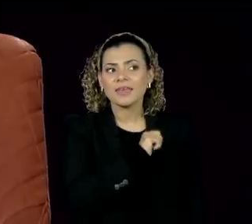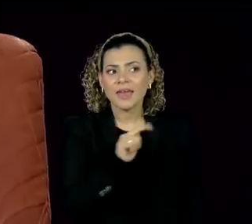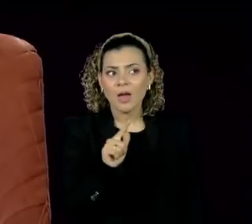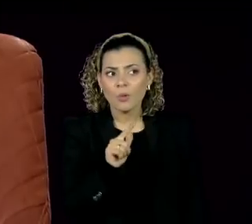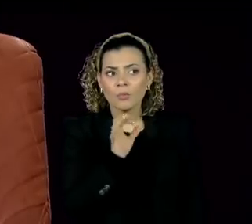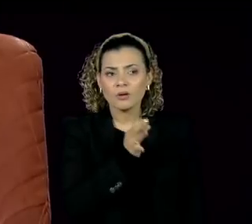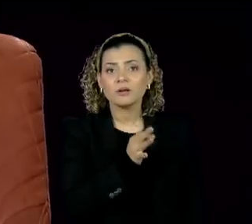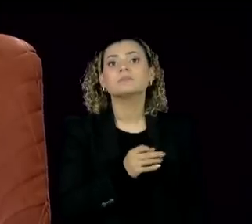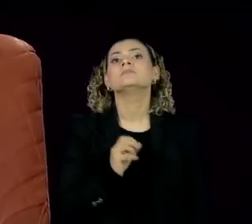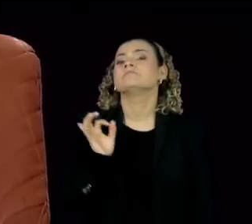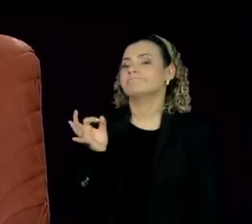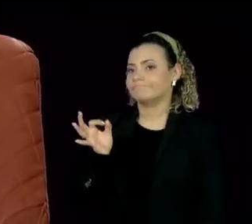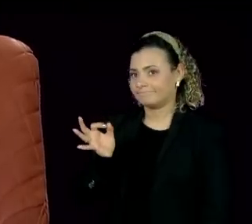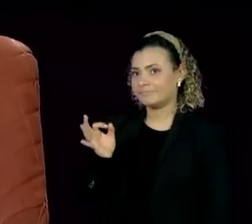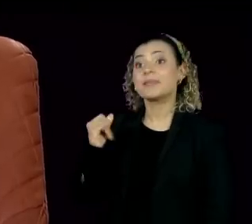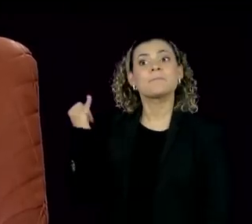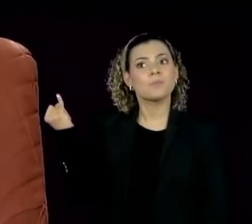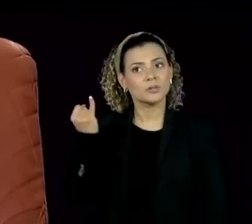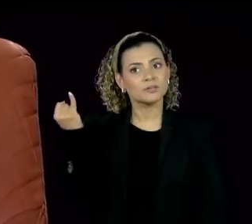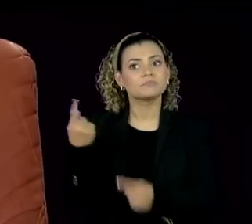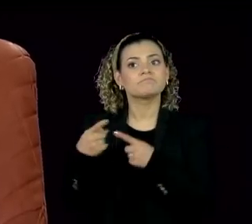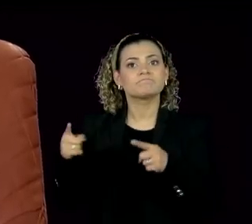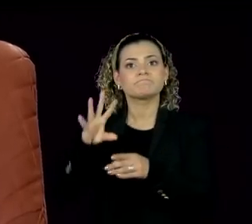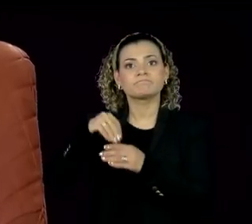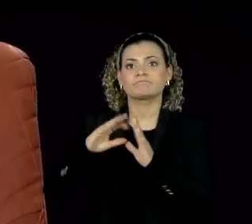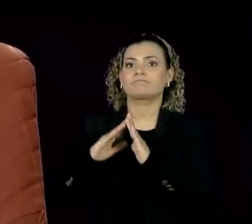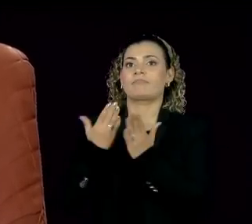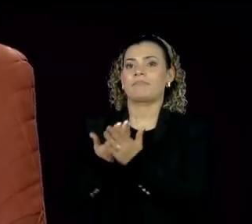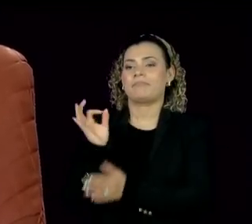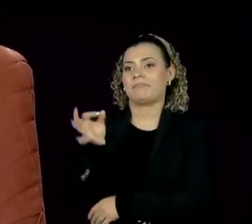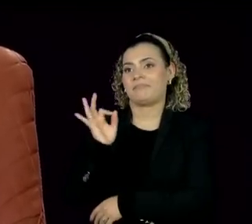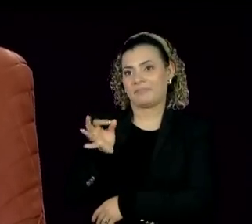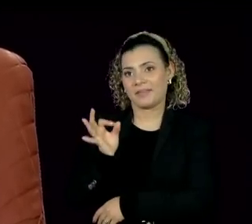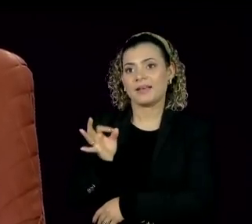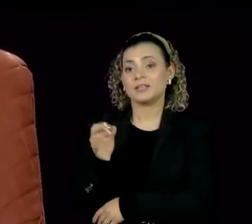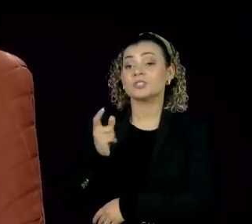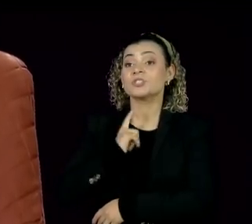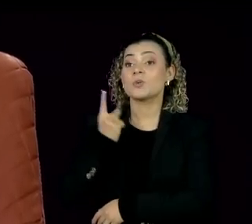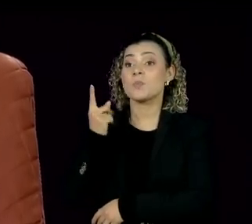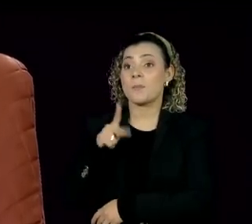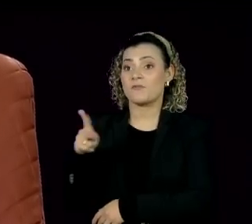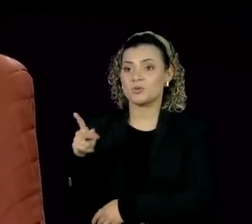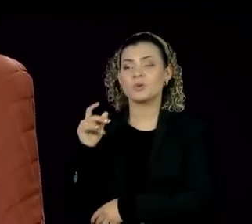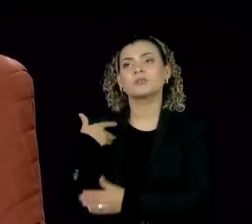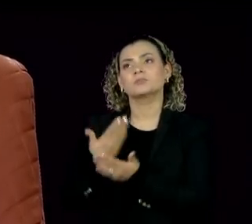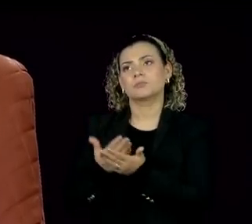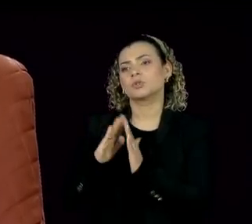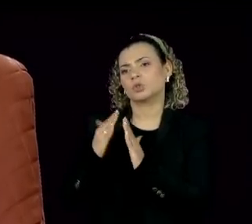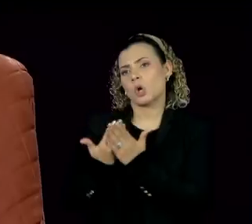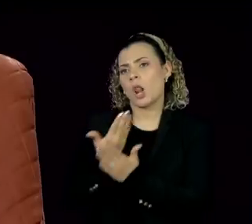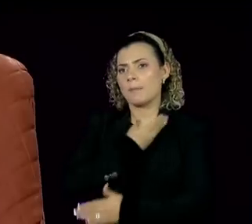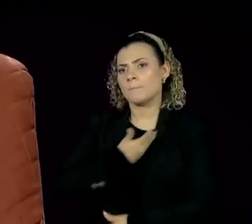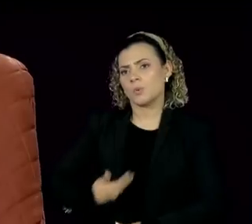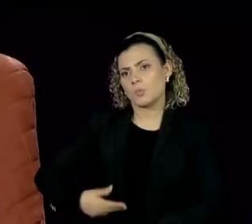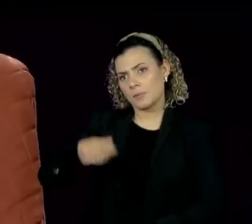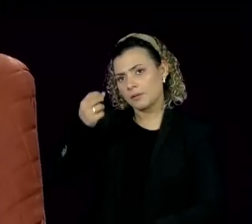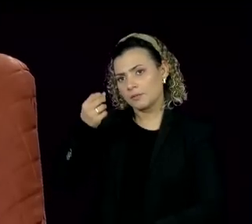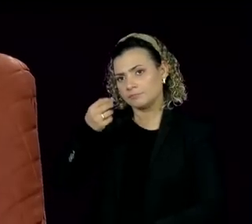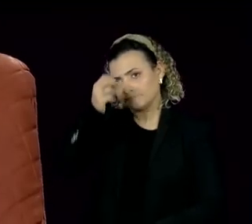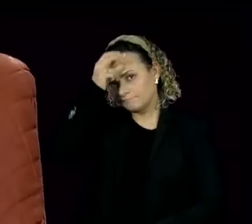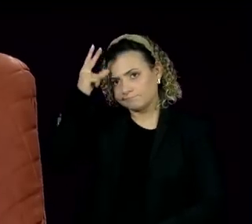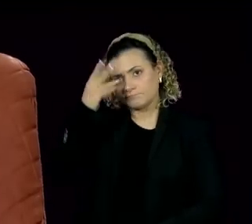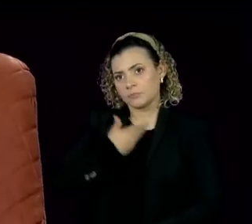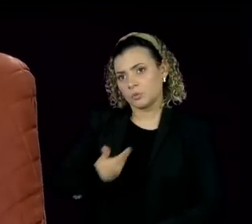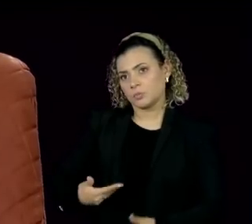como é importante, né, a educação musical na escola. A gente tinha uma professora, a gente estudou em escola pública, eu e meu irmão, a